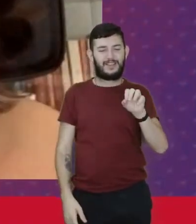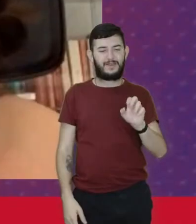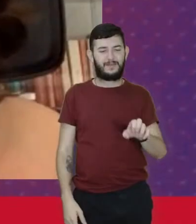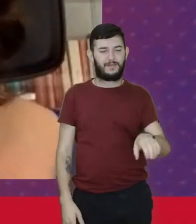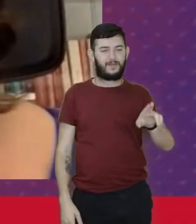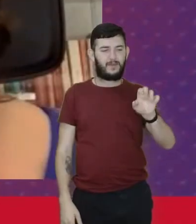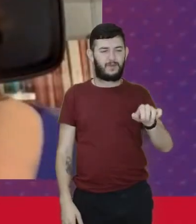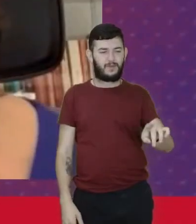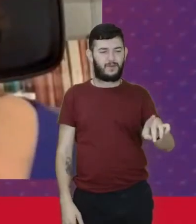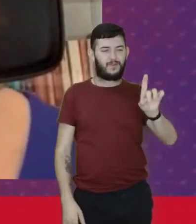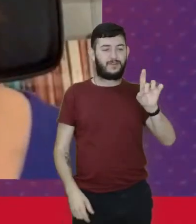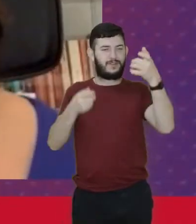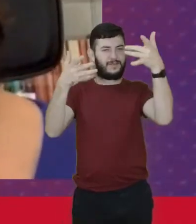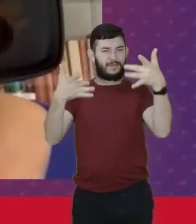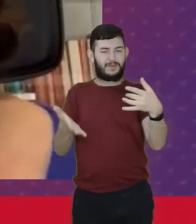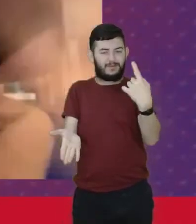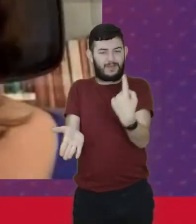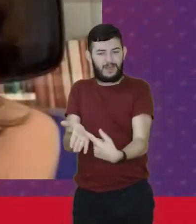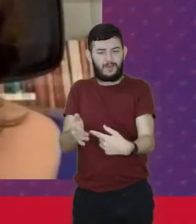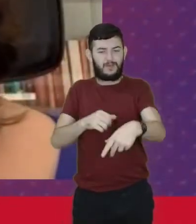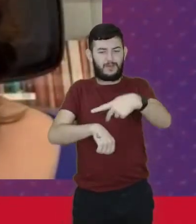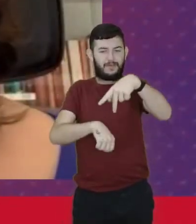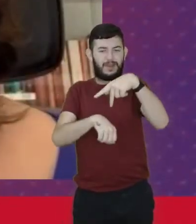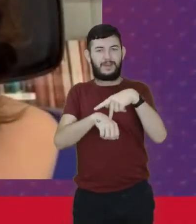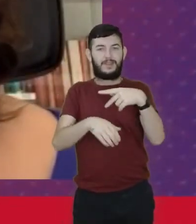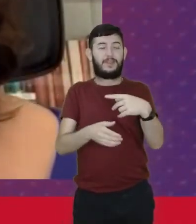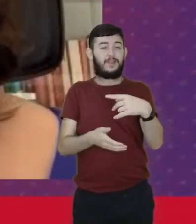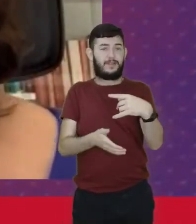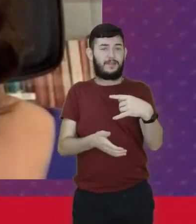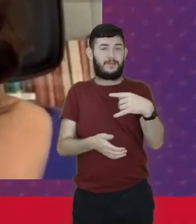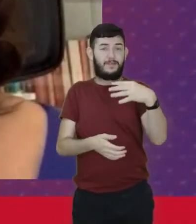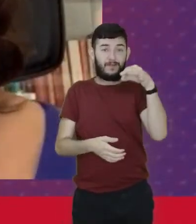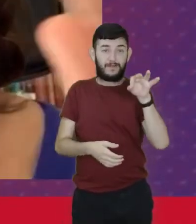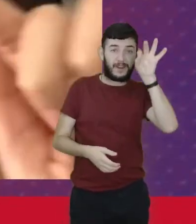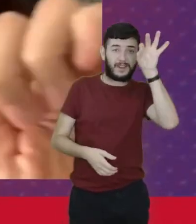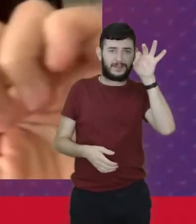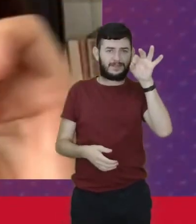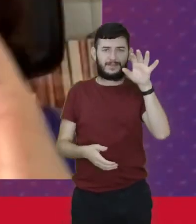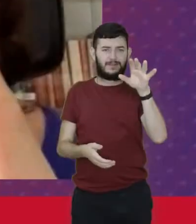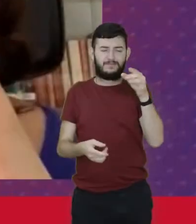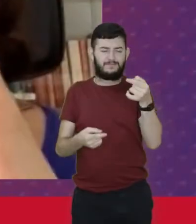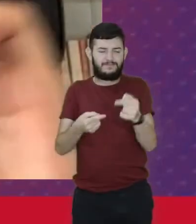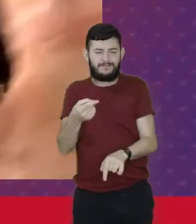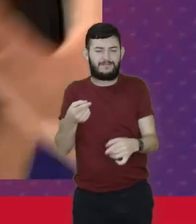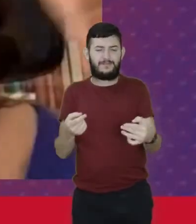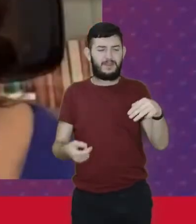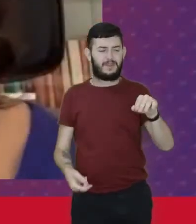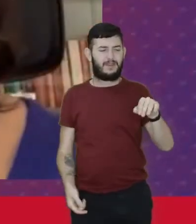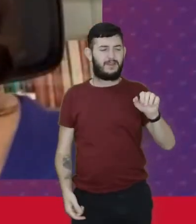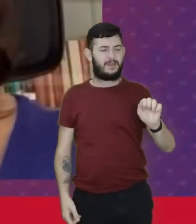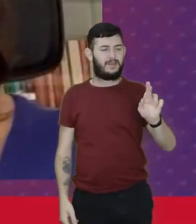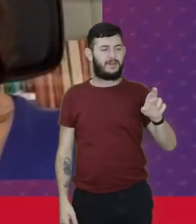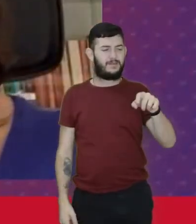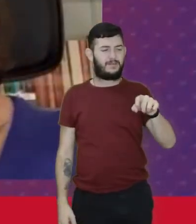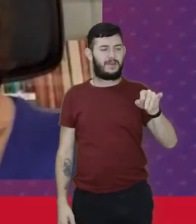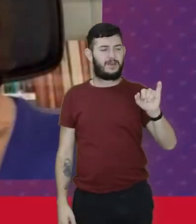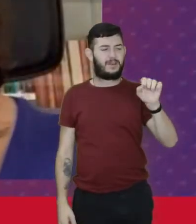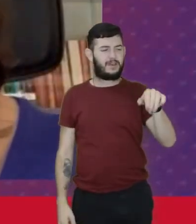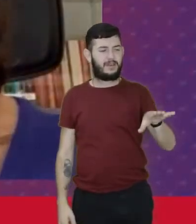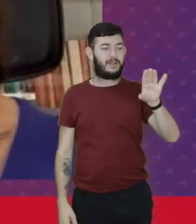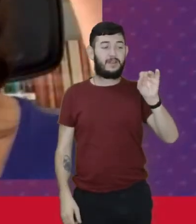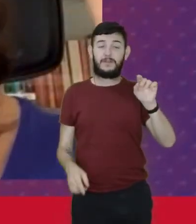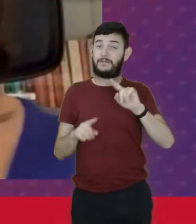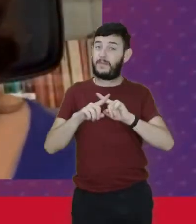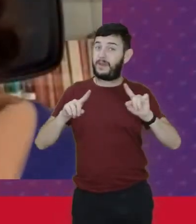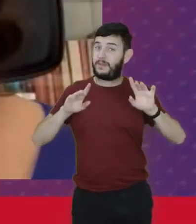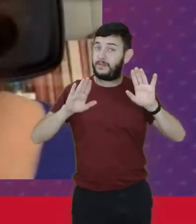que os acordos de Paris não tinham nada a ver com o marxismo. Mas é importante mostrar como é que essas ideias